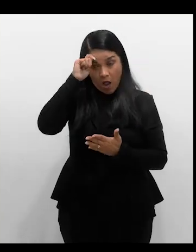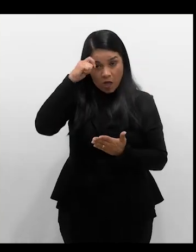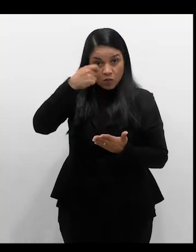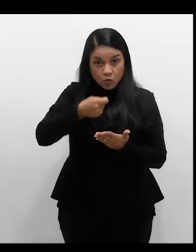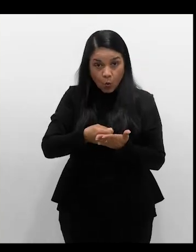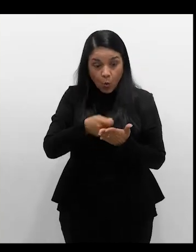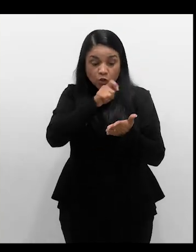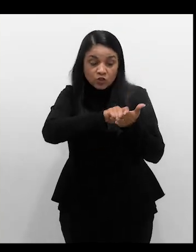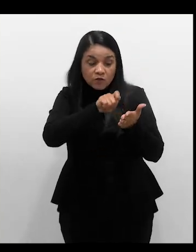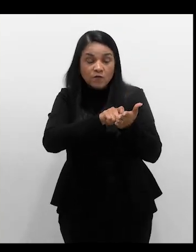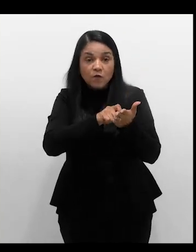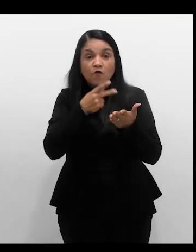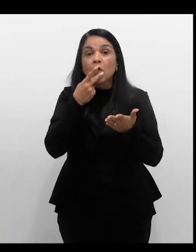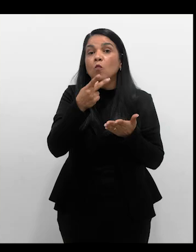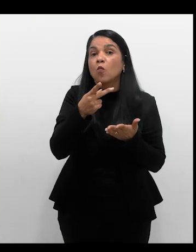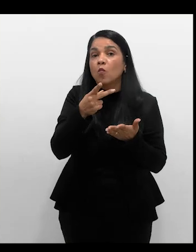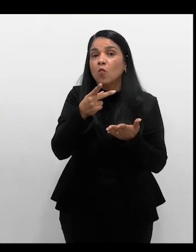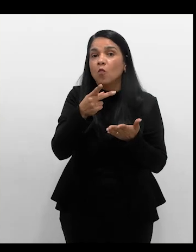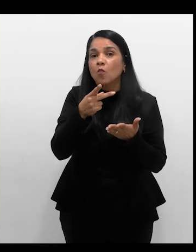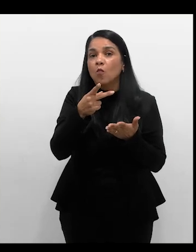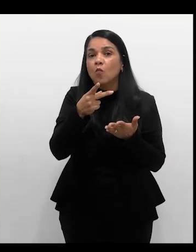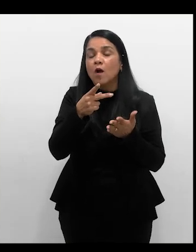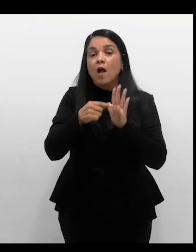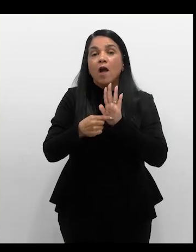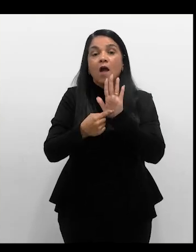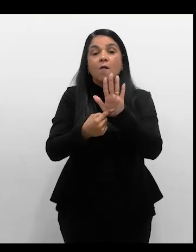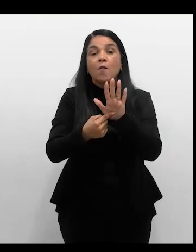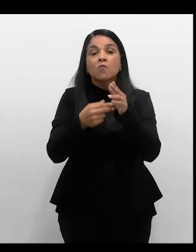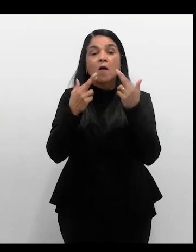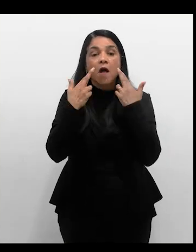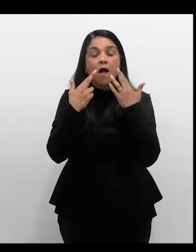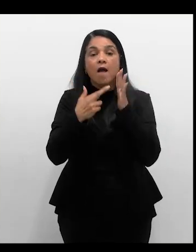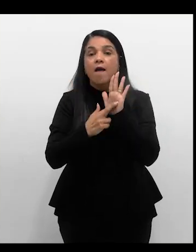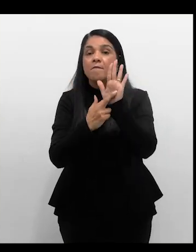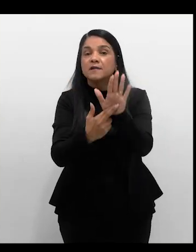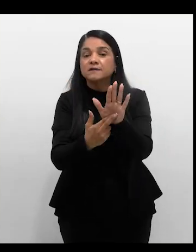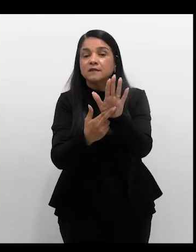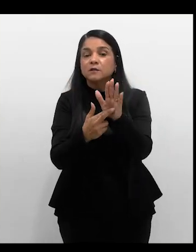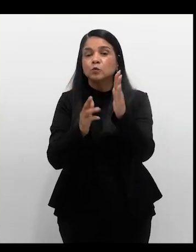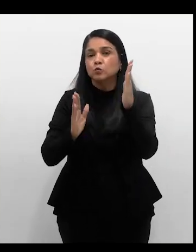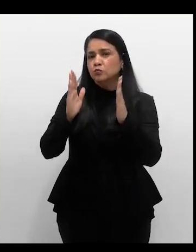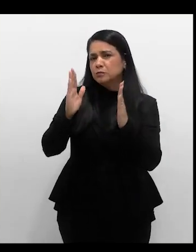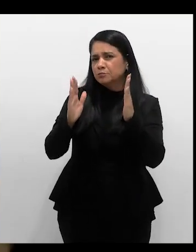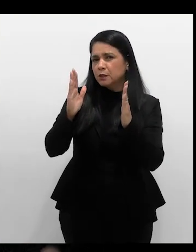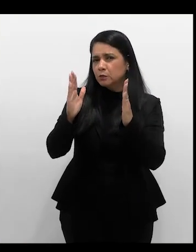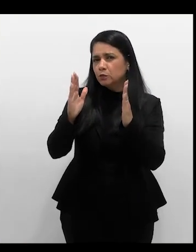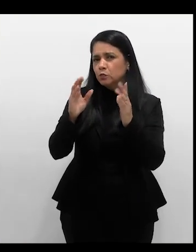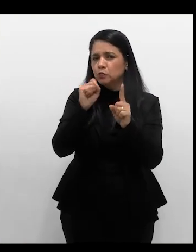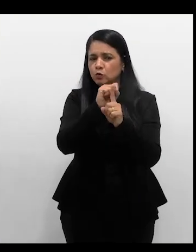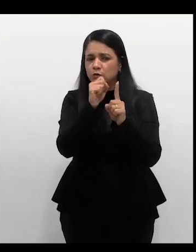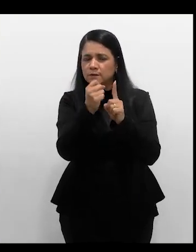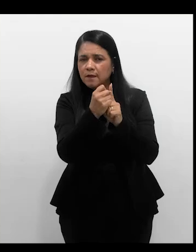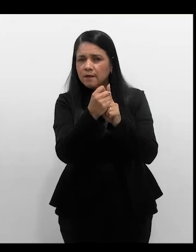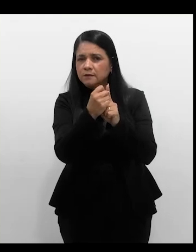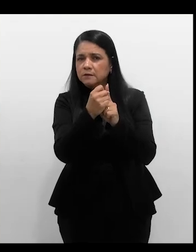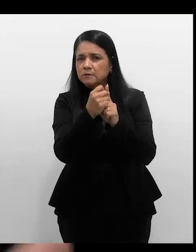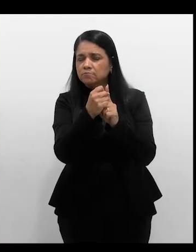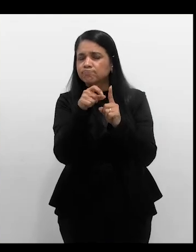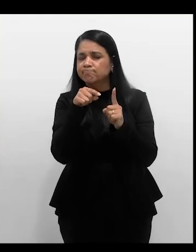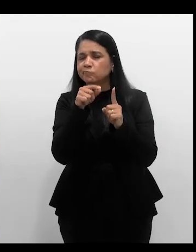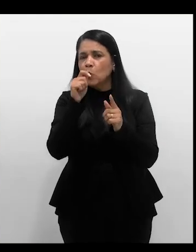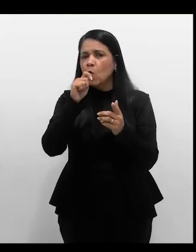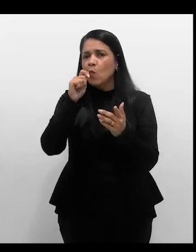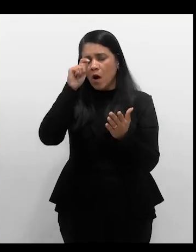autor escreveu? O que ele disse? Um autor é sempre a representação de uma época, né? De uma sociedade, ele é fruto